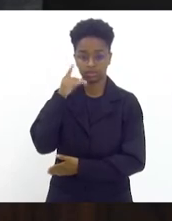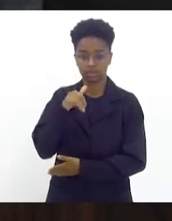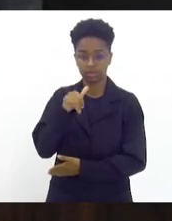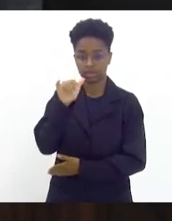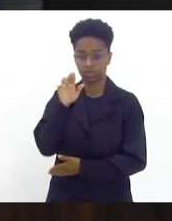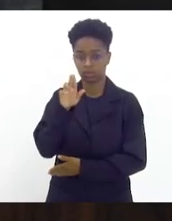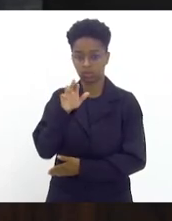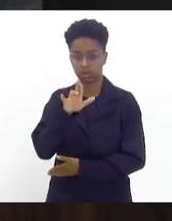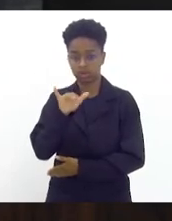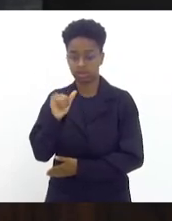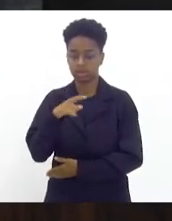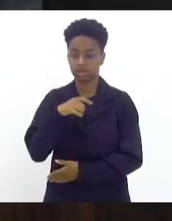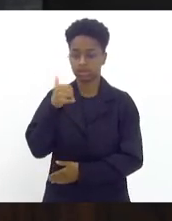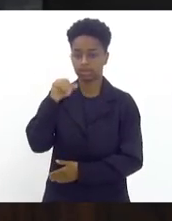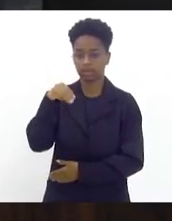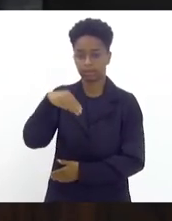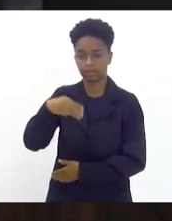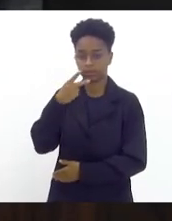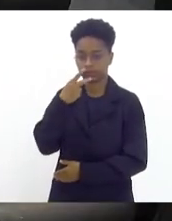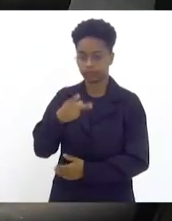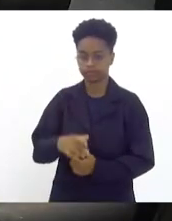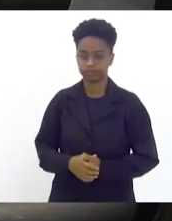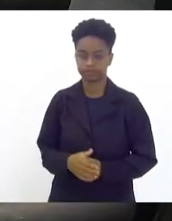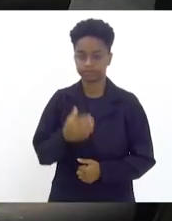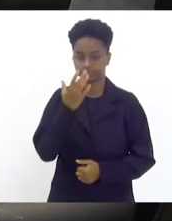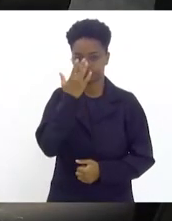Yuri que dispõe de 10 minutos